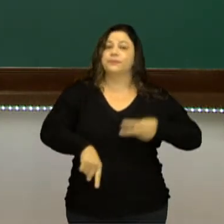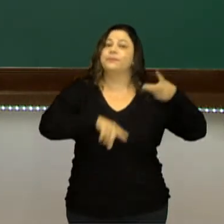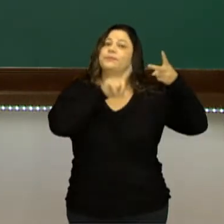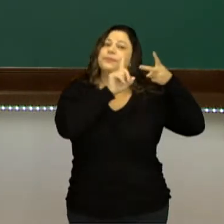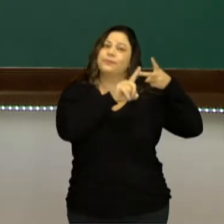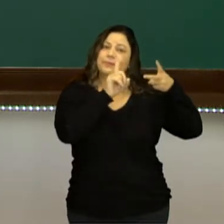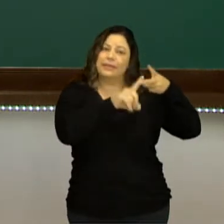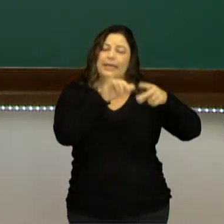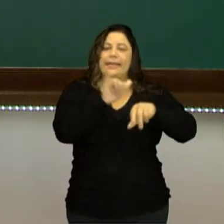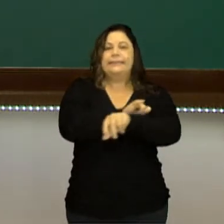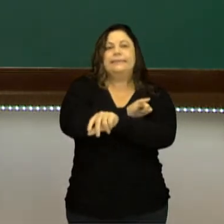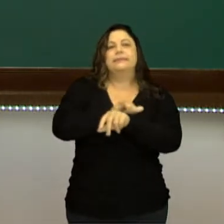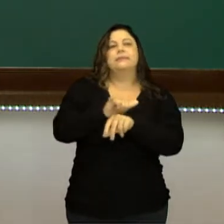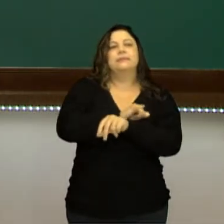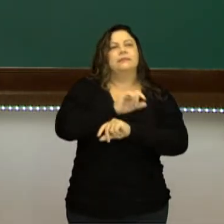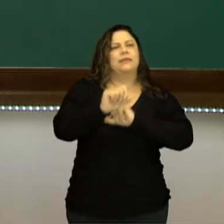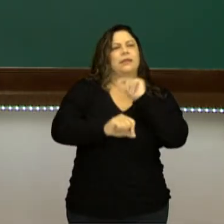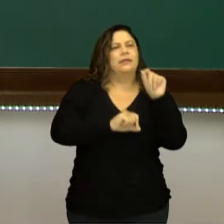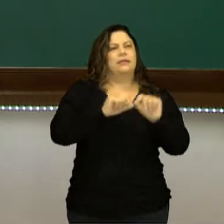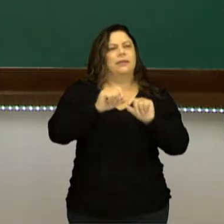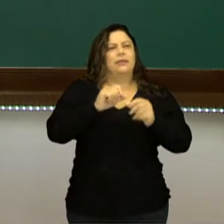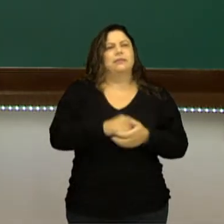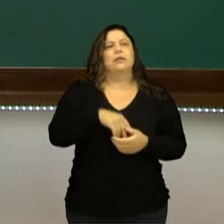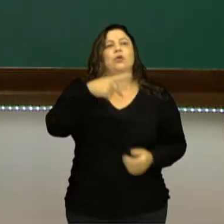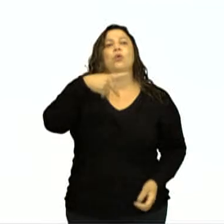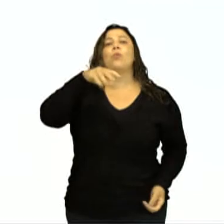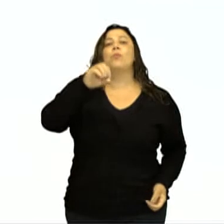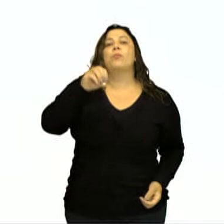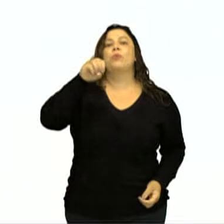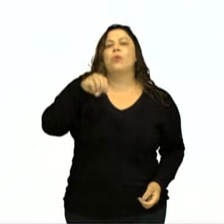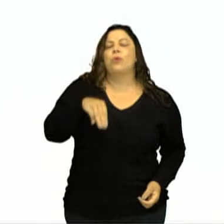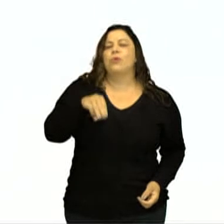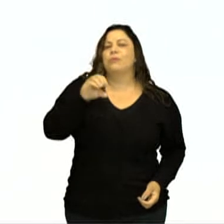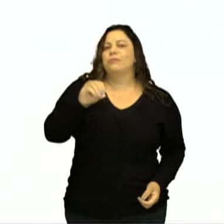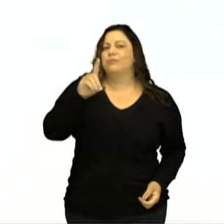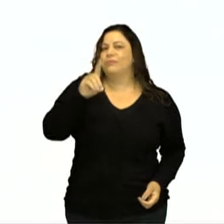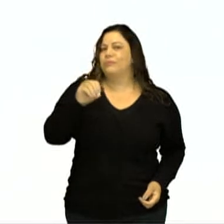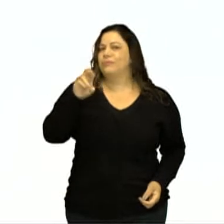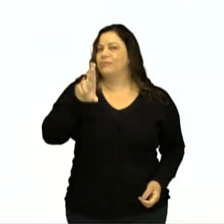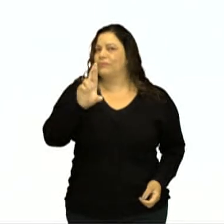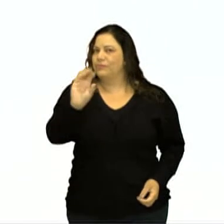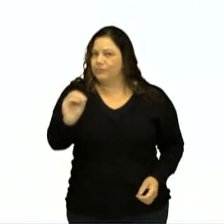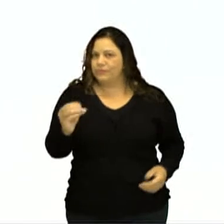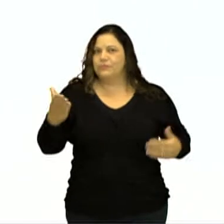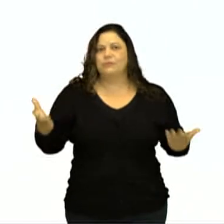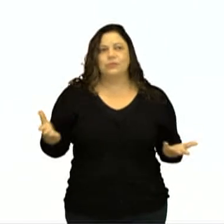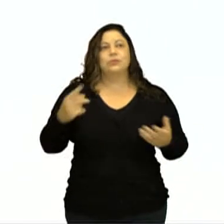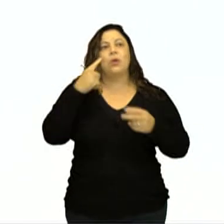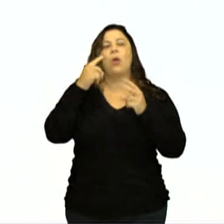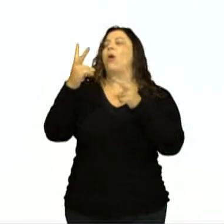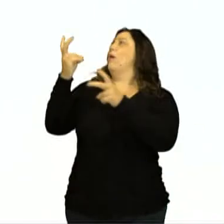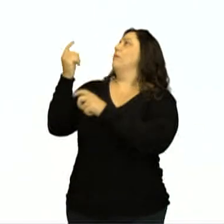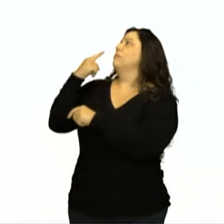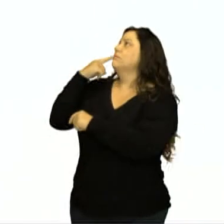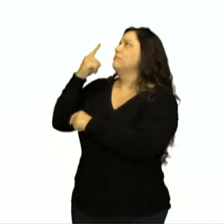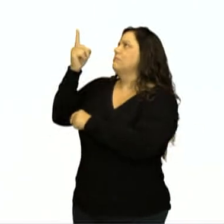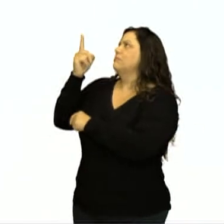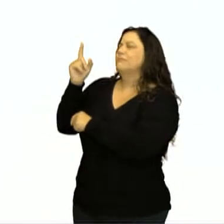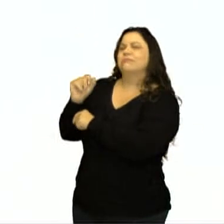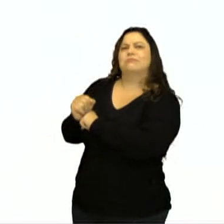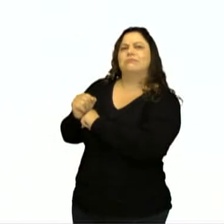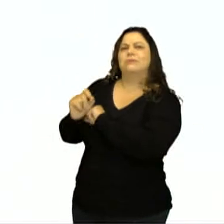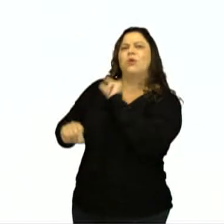técnica para você, bem interessante, que é a técnica do Pomodoro, né? Então, olha aqui essa técnica do Pomodoro.